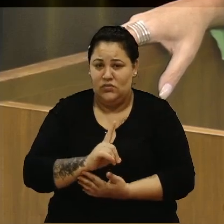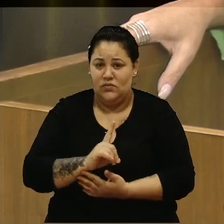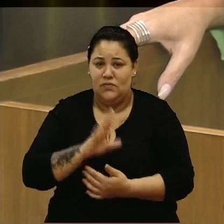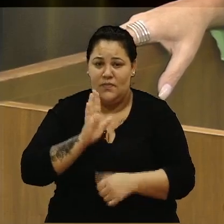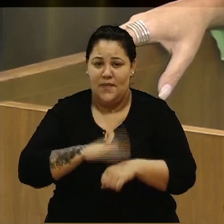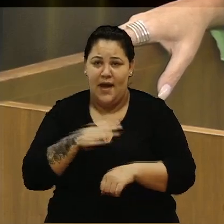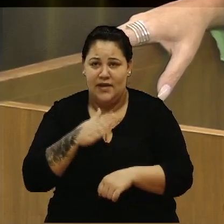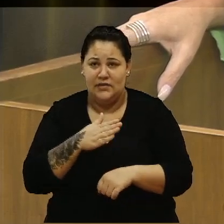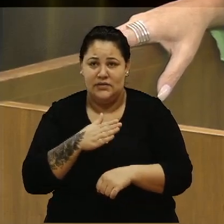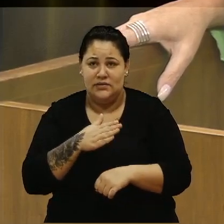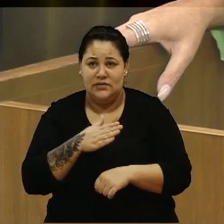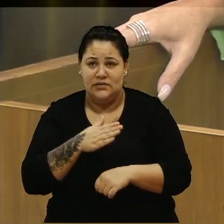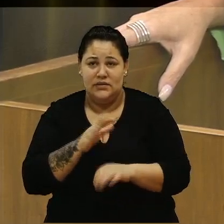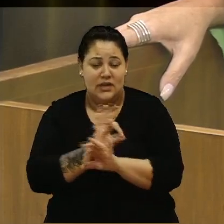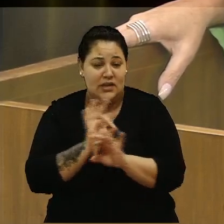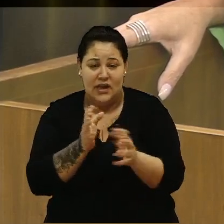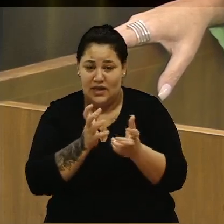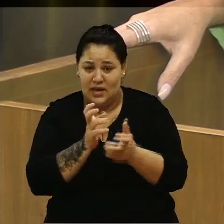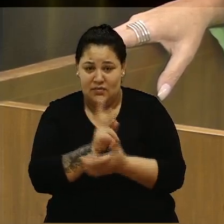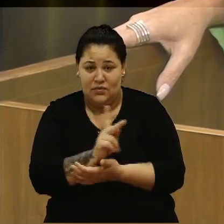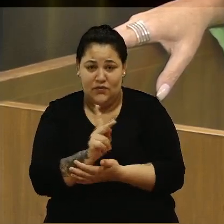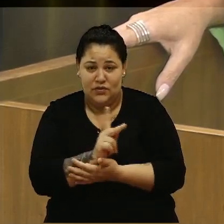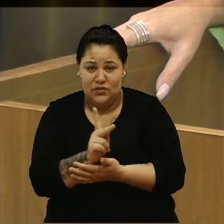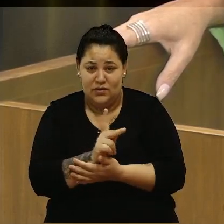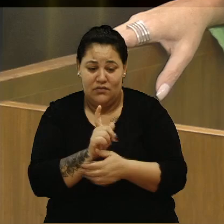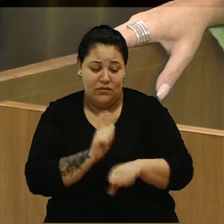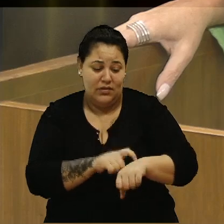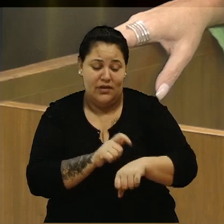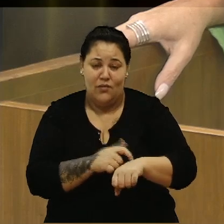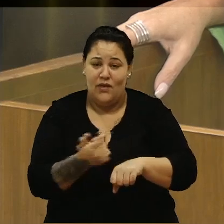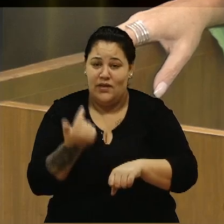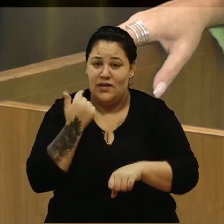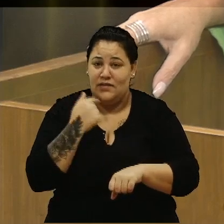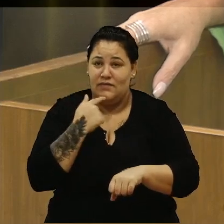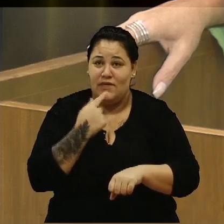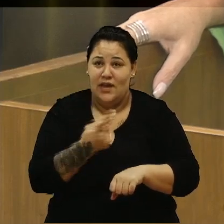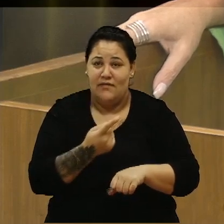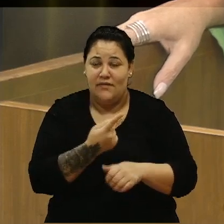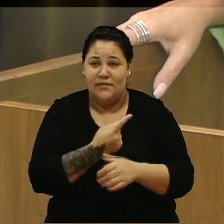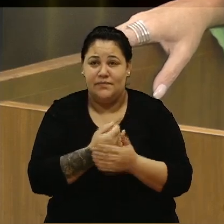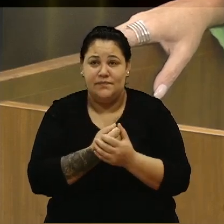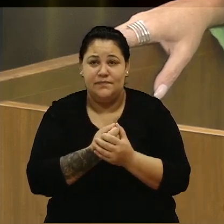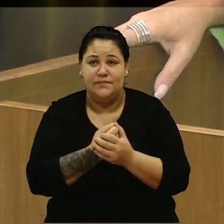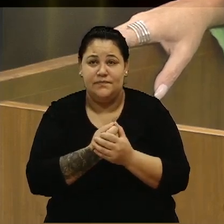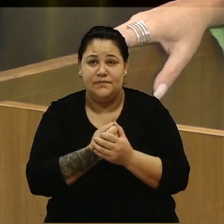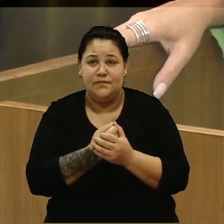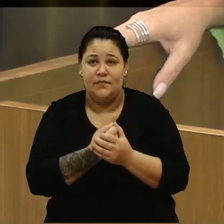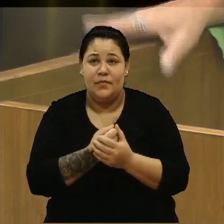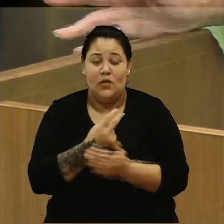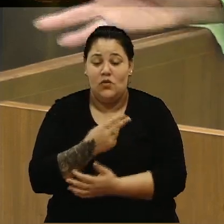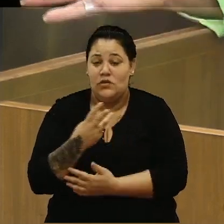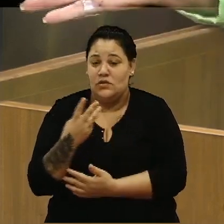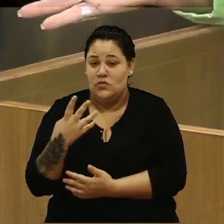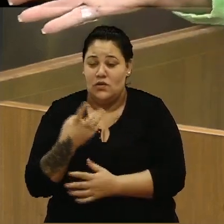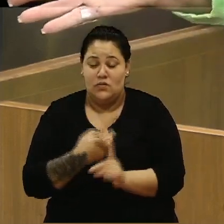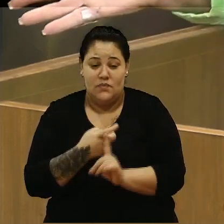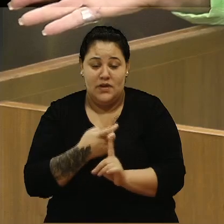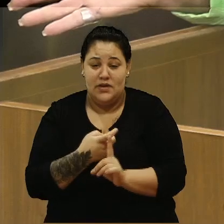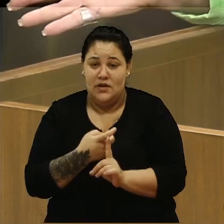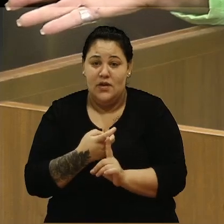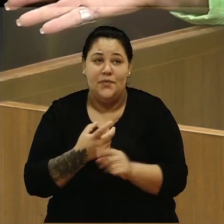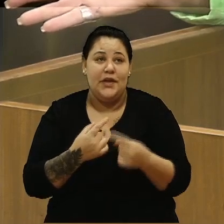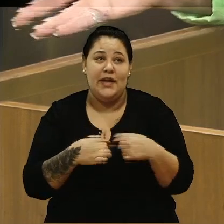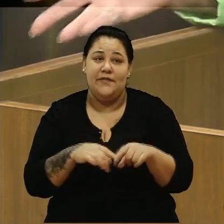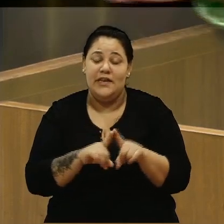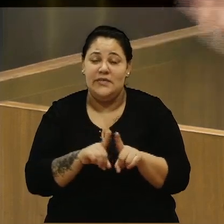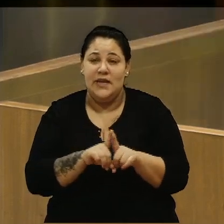cortados. Ninguém mais quer ser professora. Algum tempo atrás, eu dizia assim, 2, 3, 4 meses. Não vai mais ser